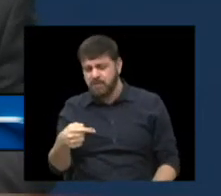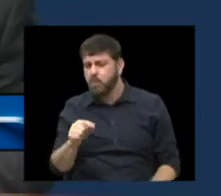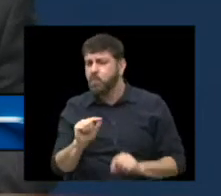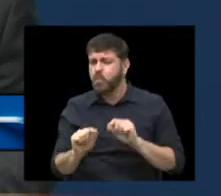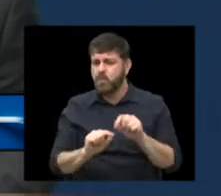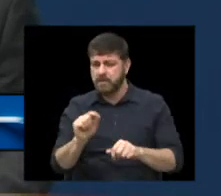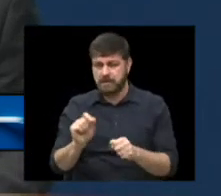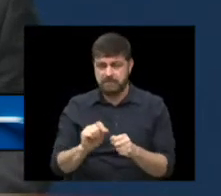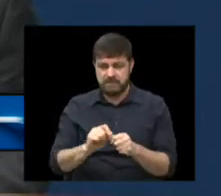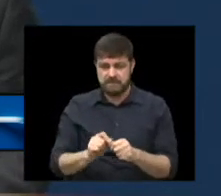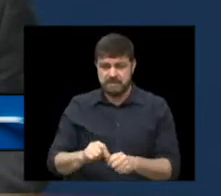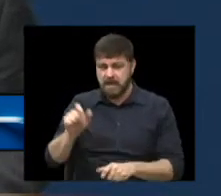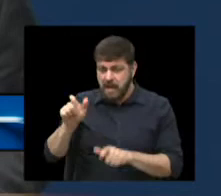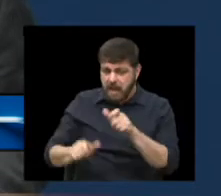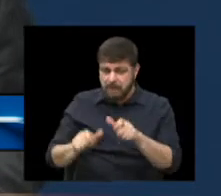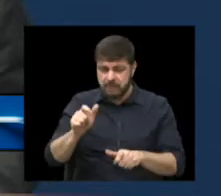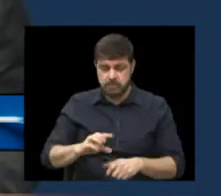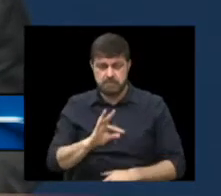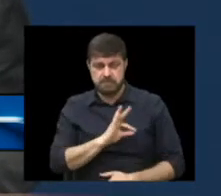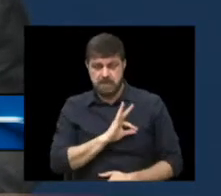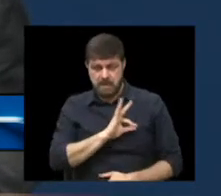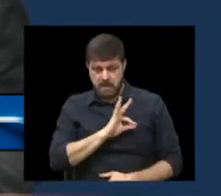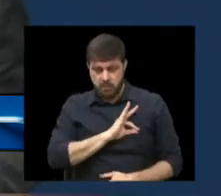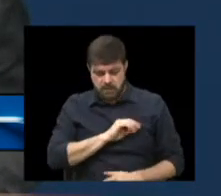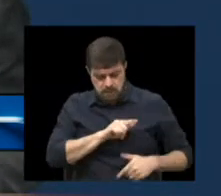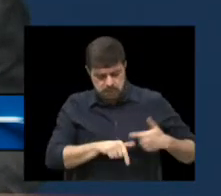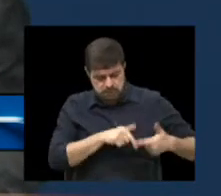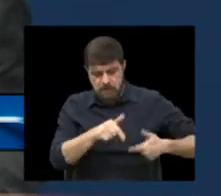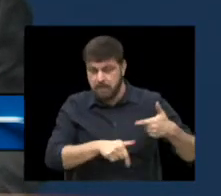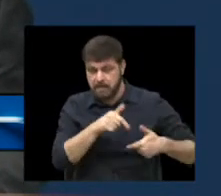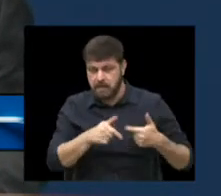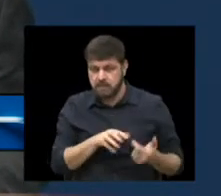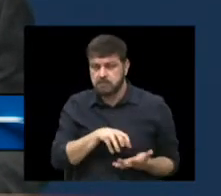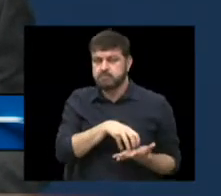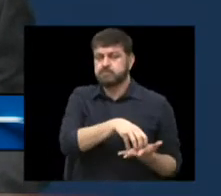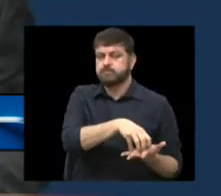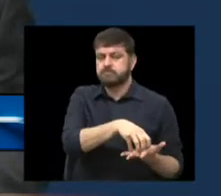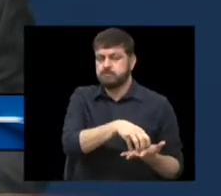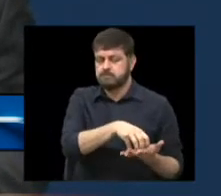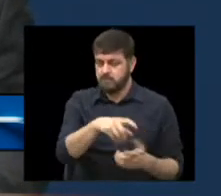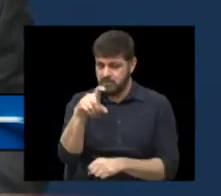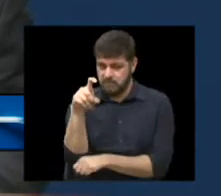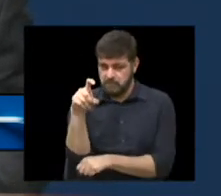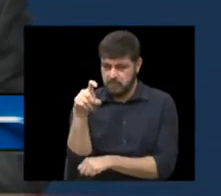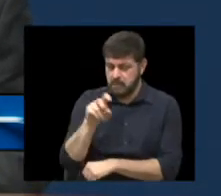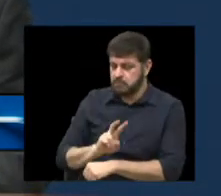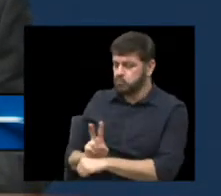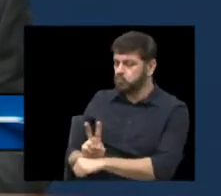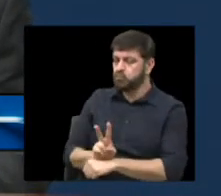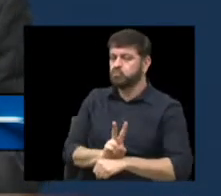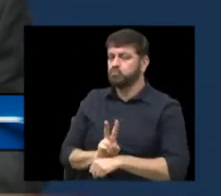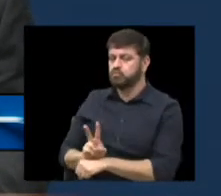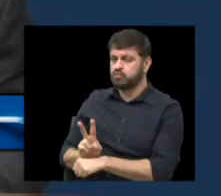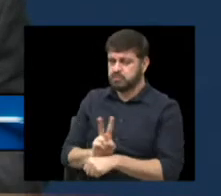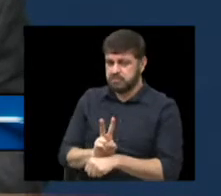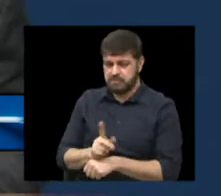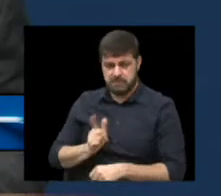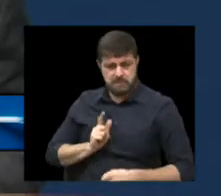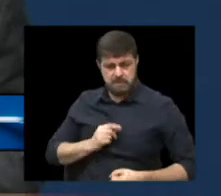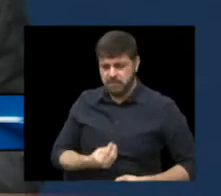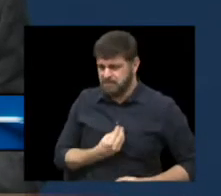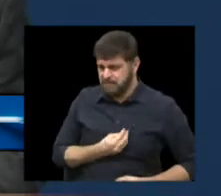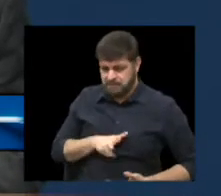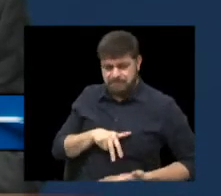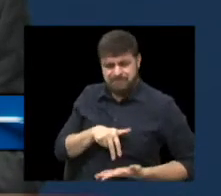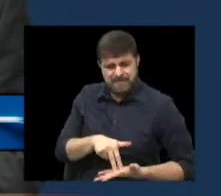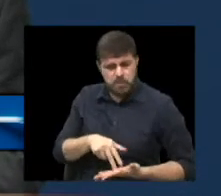um conforto para a Guarda Municipal trabalhar, ficar lá em tempo, estando todos os